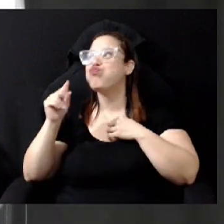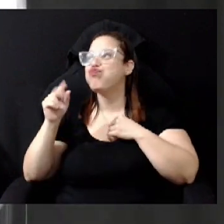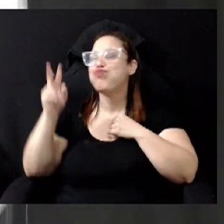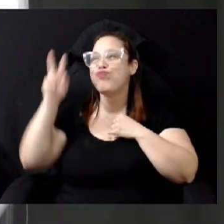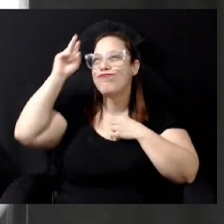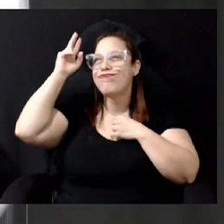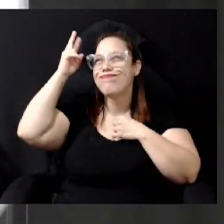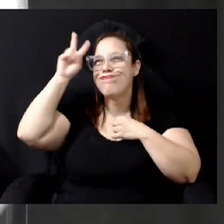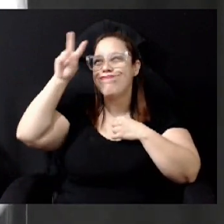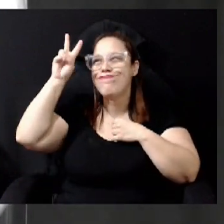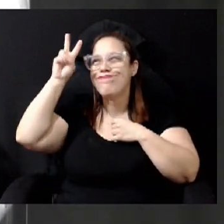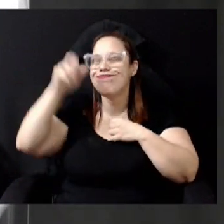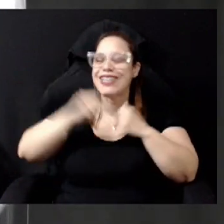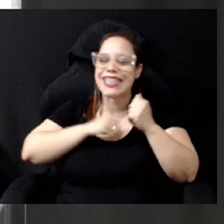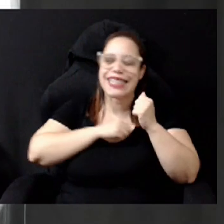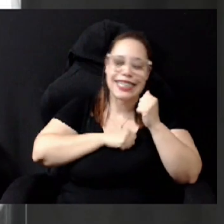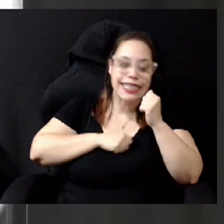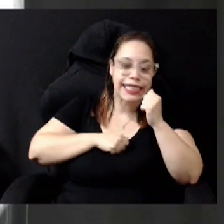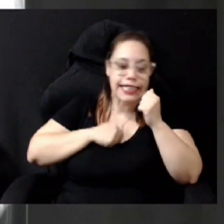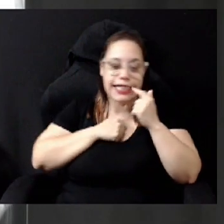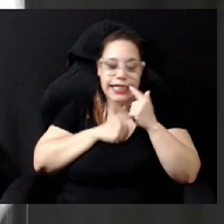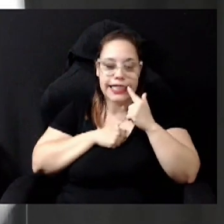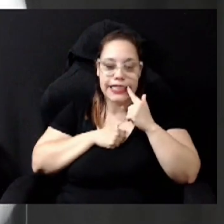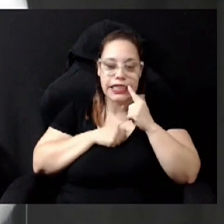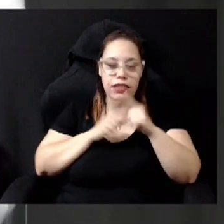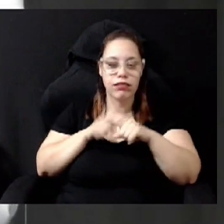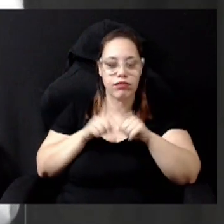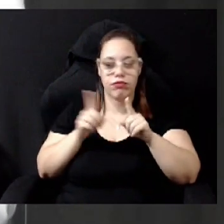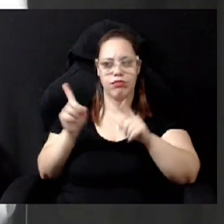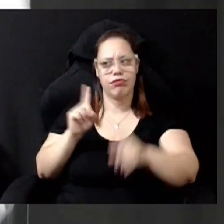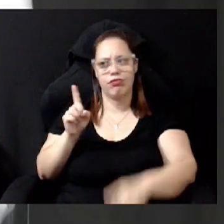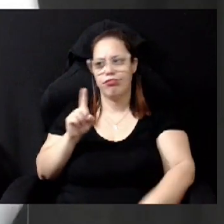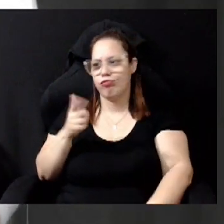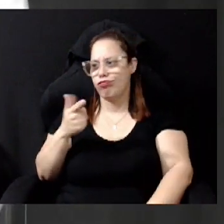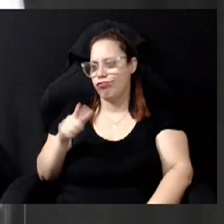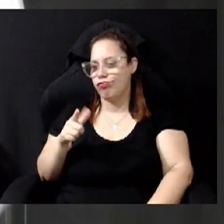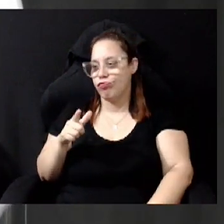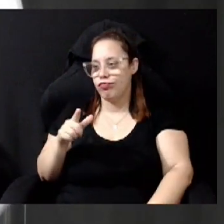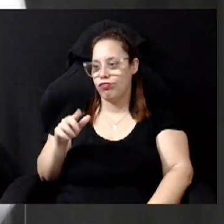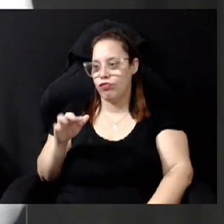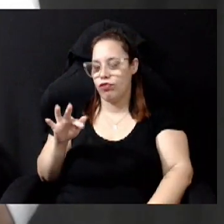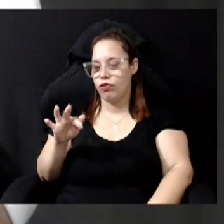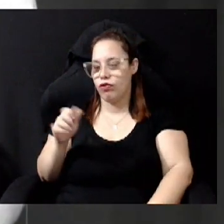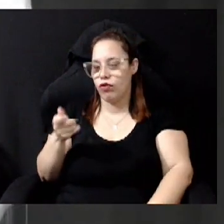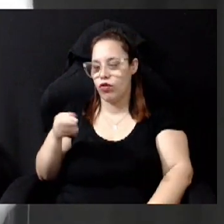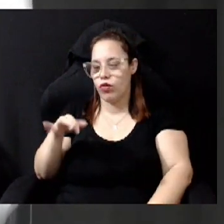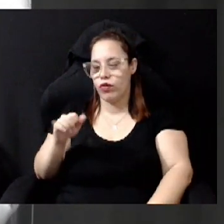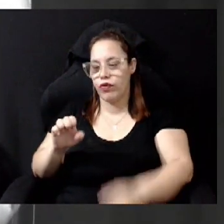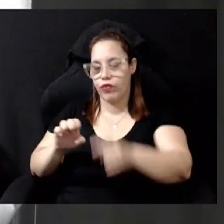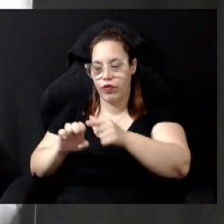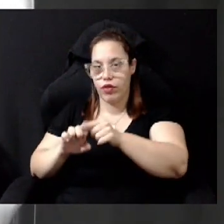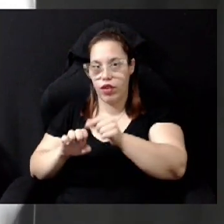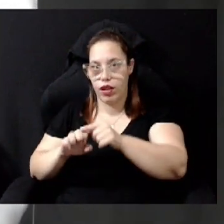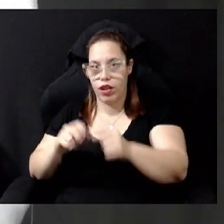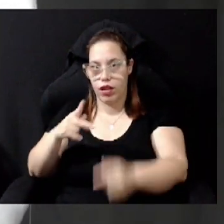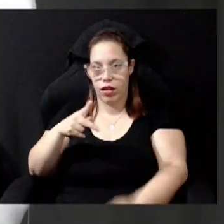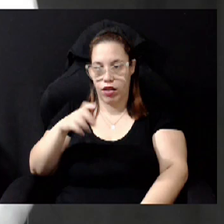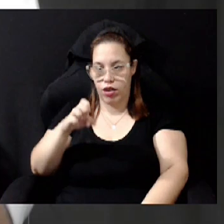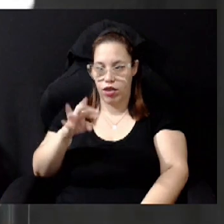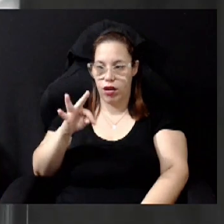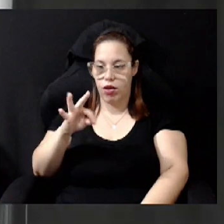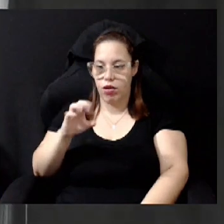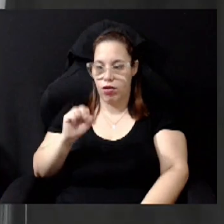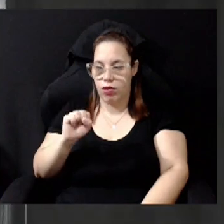saudade, mas eu não tenho mais farmácia. Agora eu tenho outros empreendimentos. Nós temos pet shop hoje